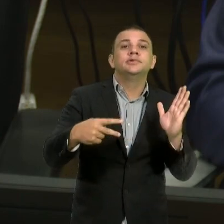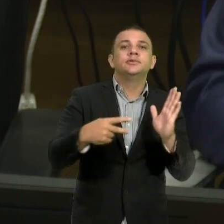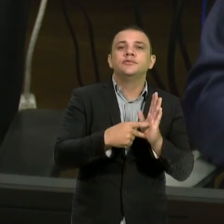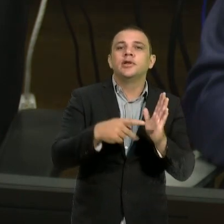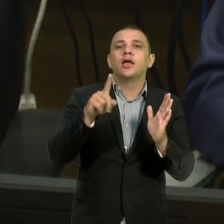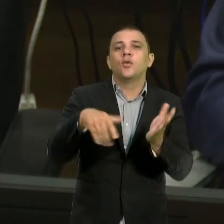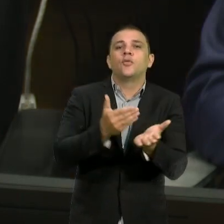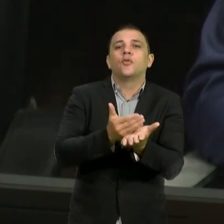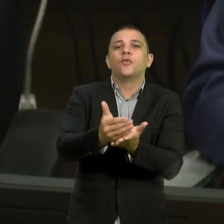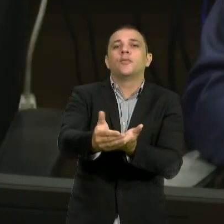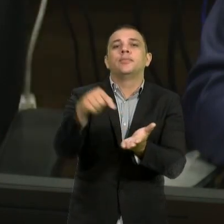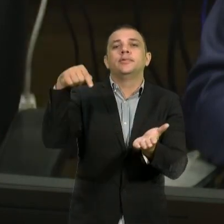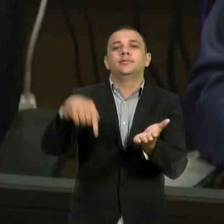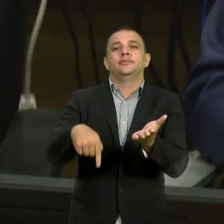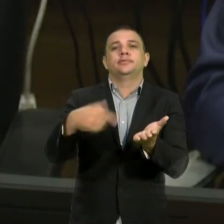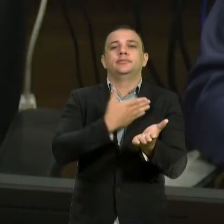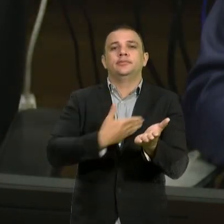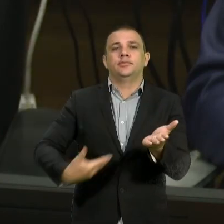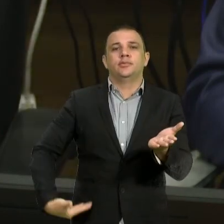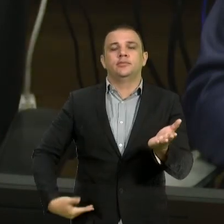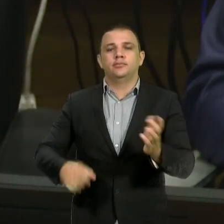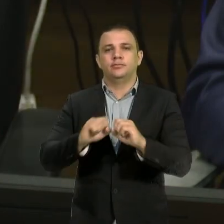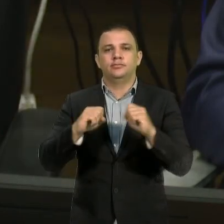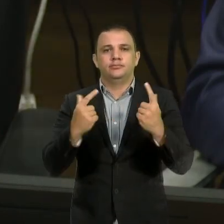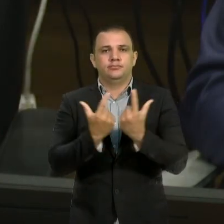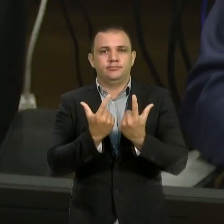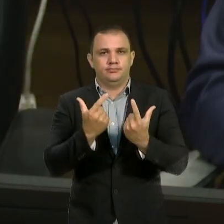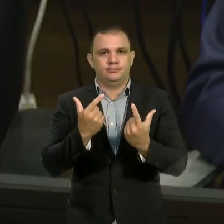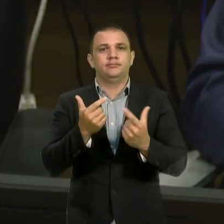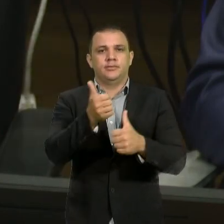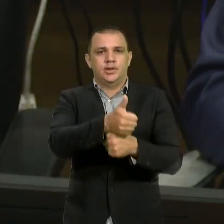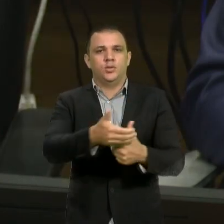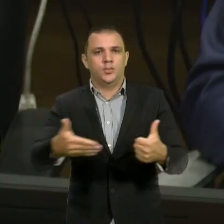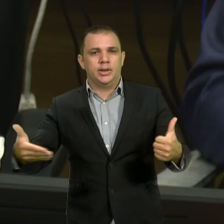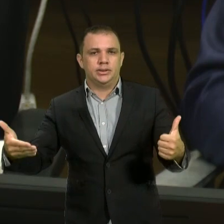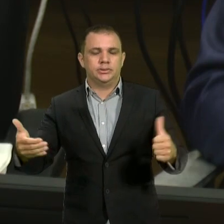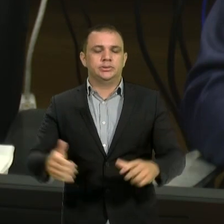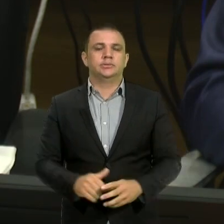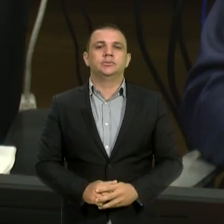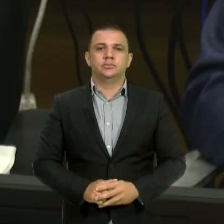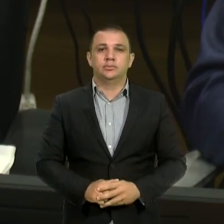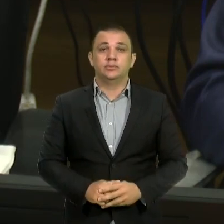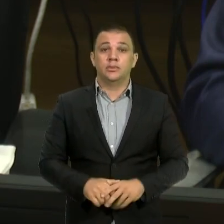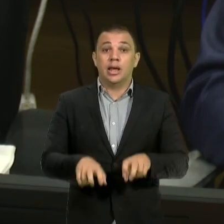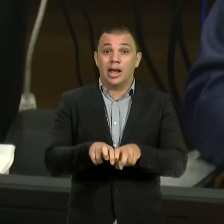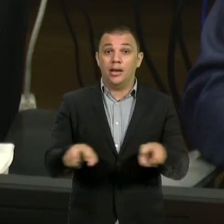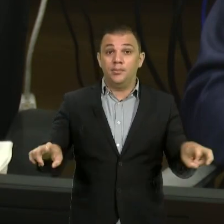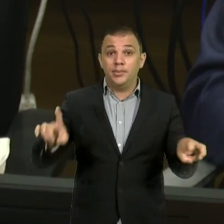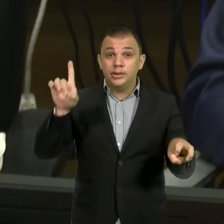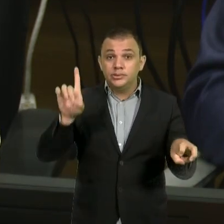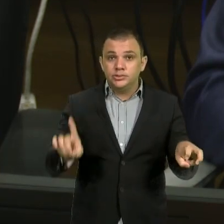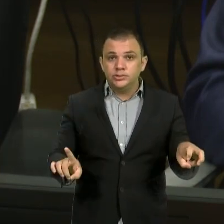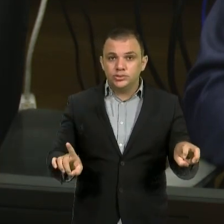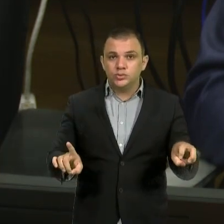nossa legislatura. A nossa mesa diretora é um resultado desse entendimento.